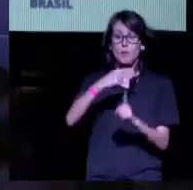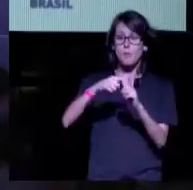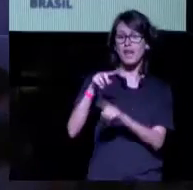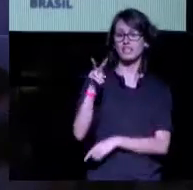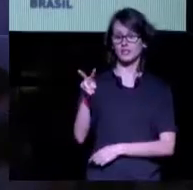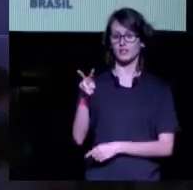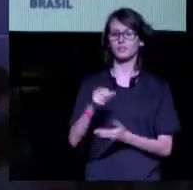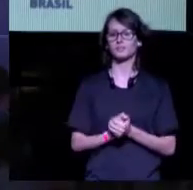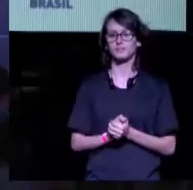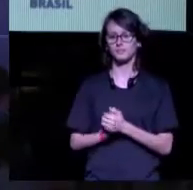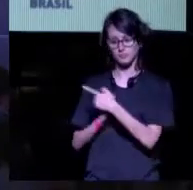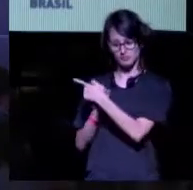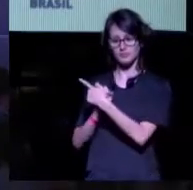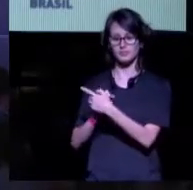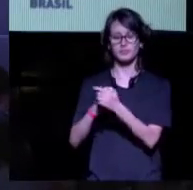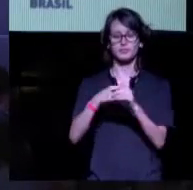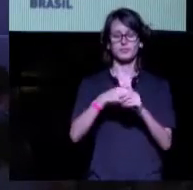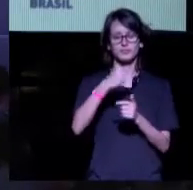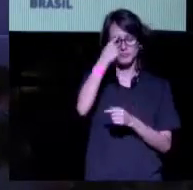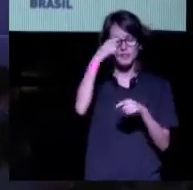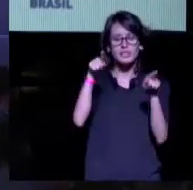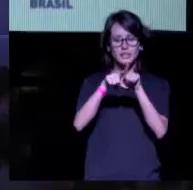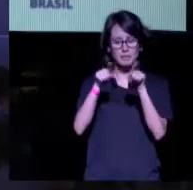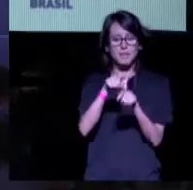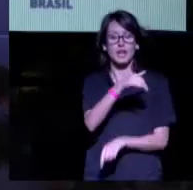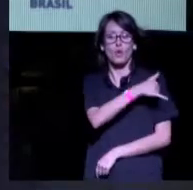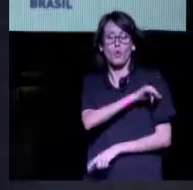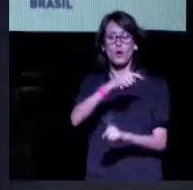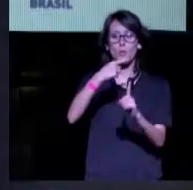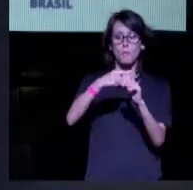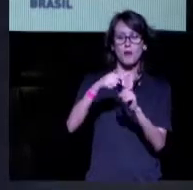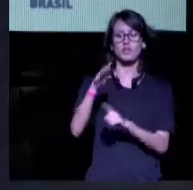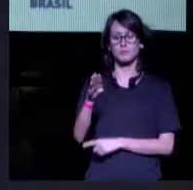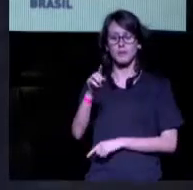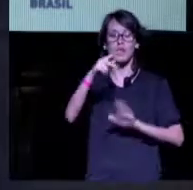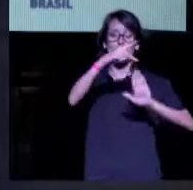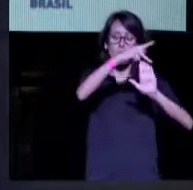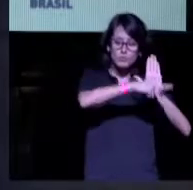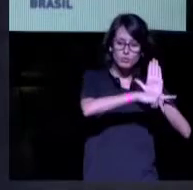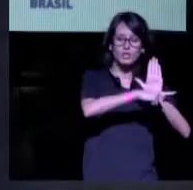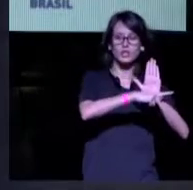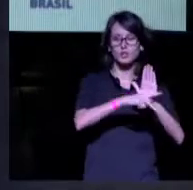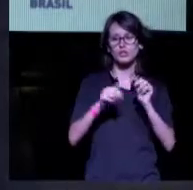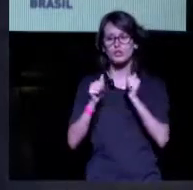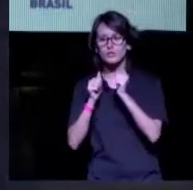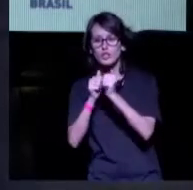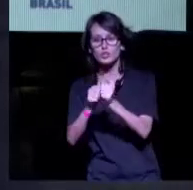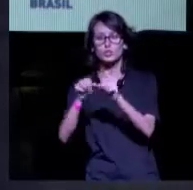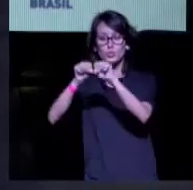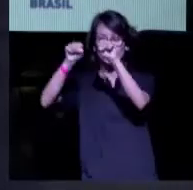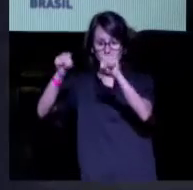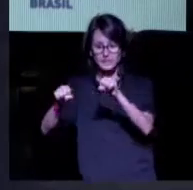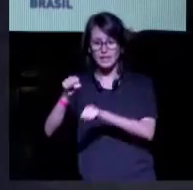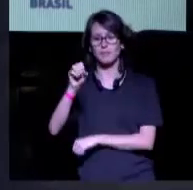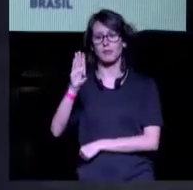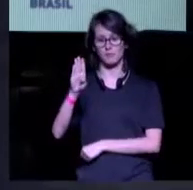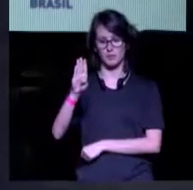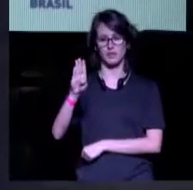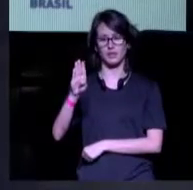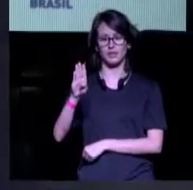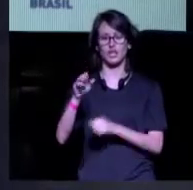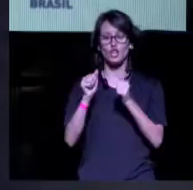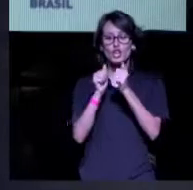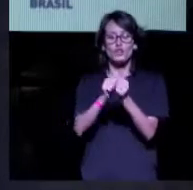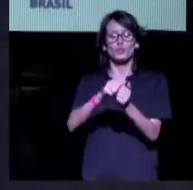e isso é legal porque o rio + b é o mais velho é um projeto que ele vem junto com o sistema b ele vem junto com a